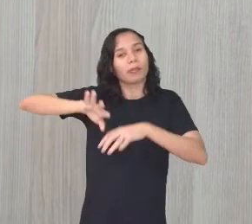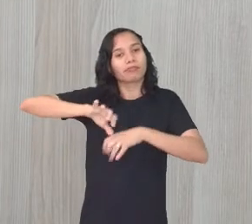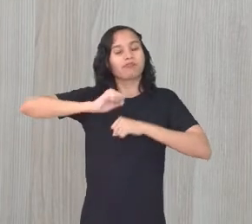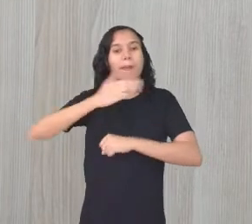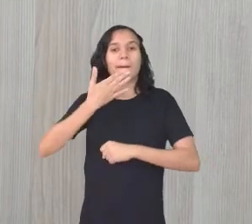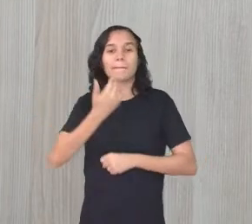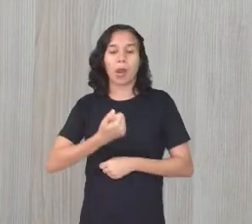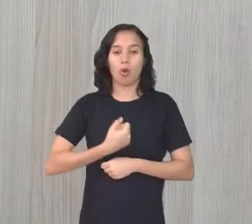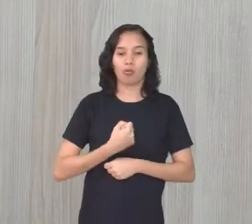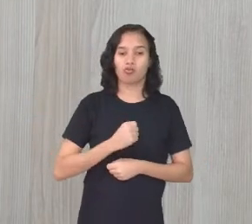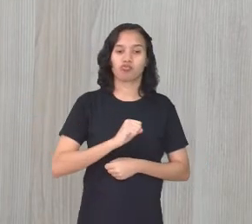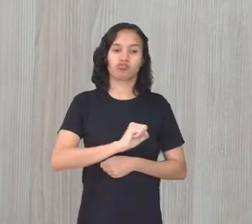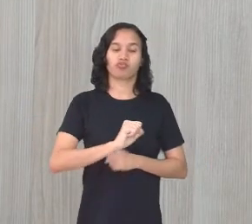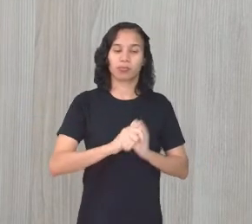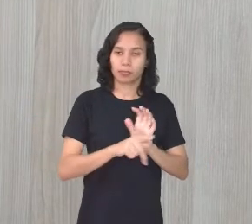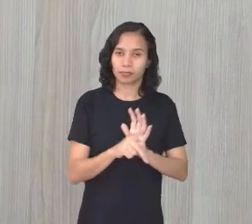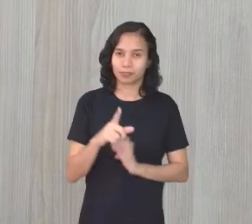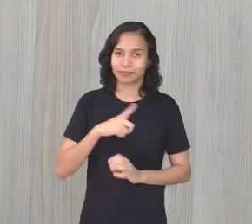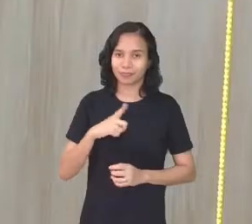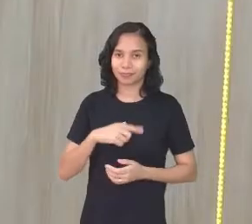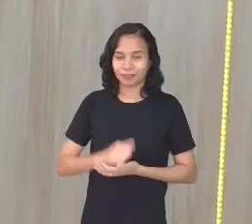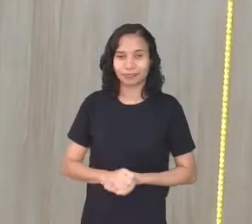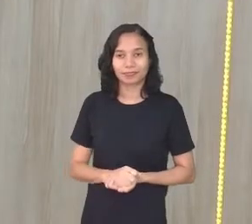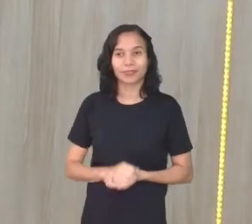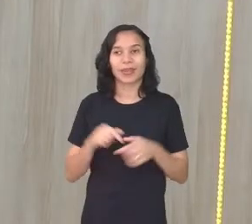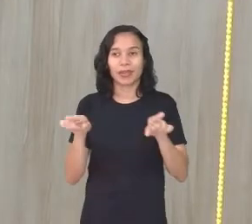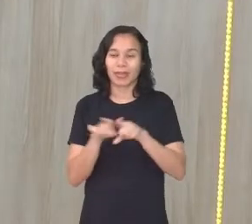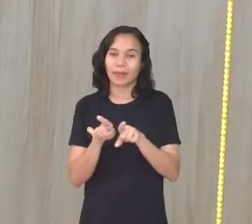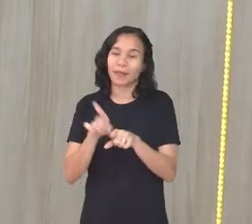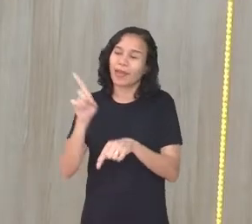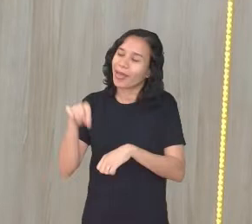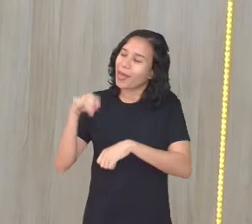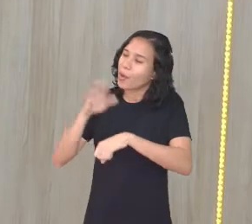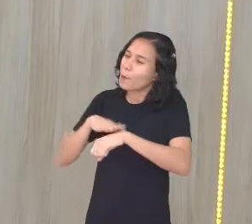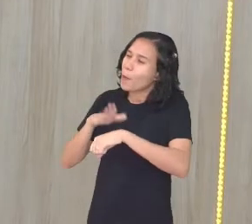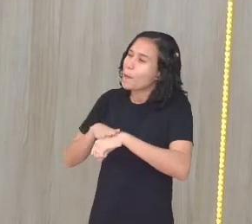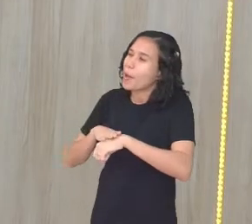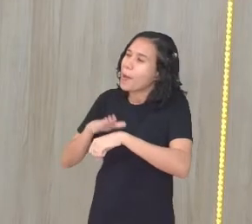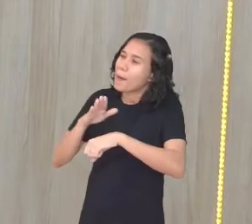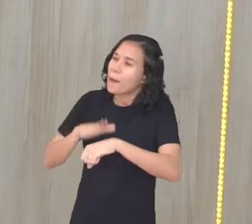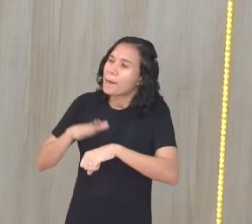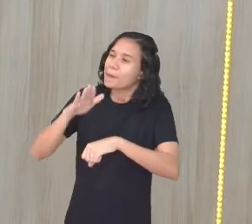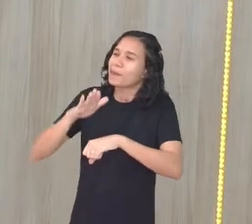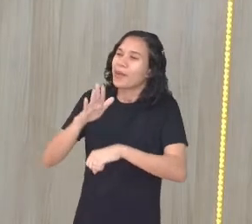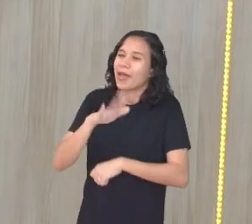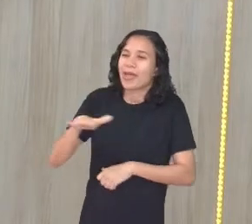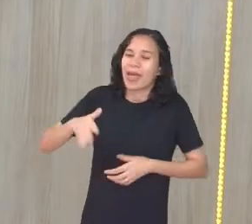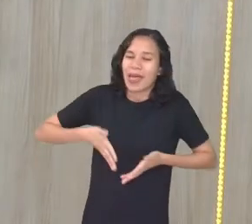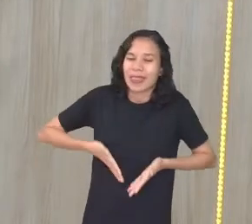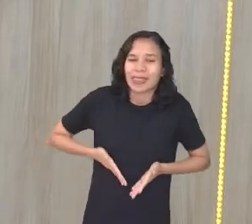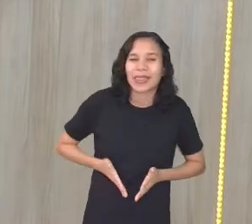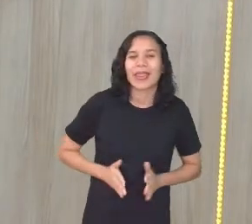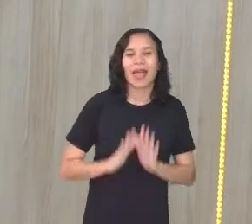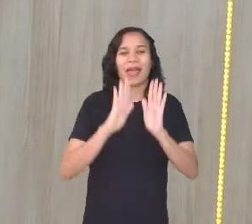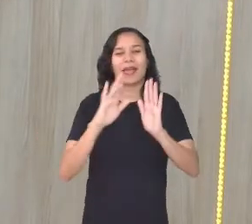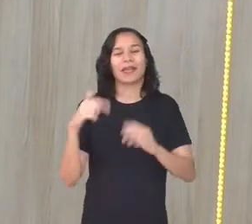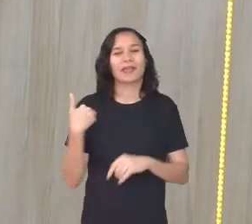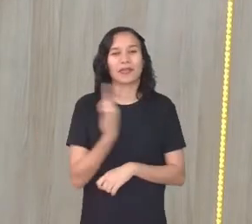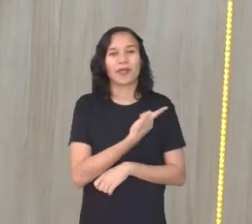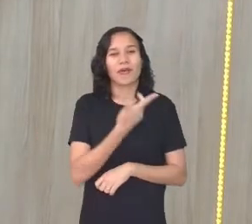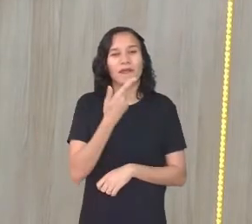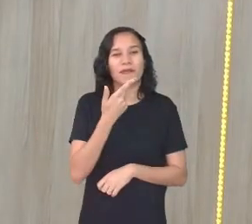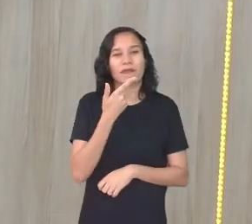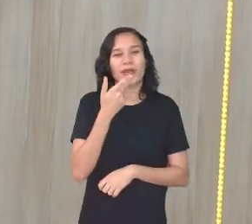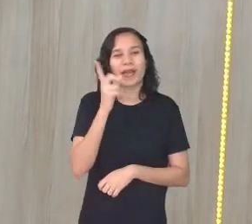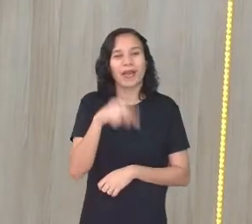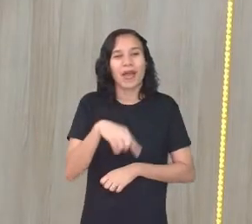maior resistência, professora. Pois é. E é um momento instantâneo assim que nasce, não é verdade? Tanto é que a gente chama daquele momento